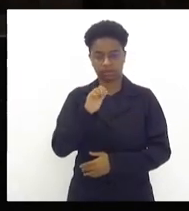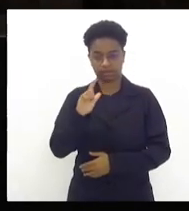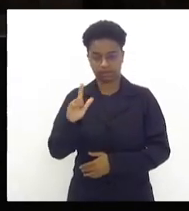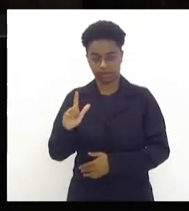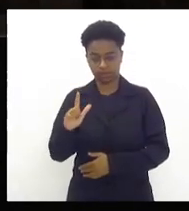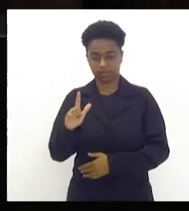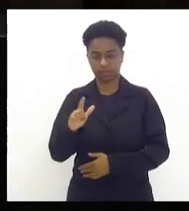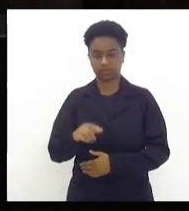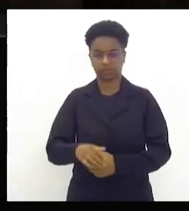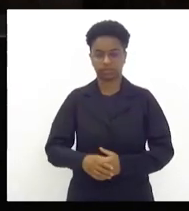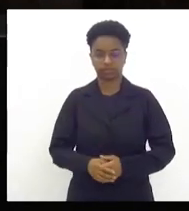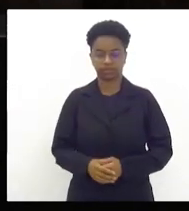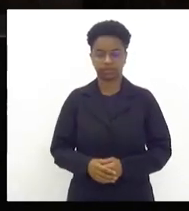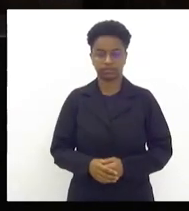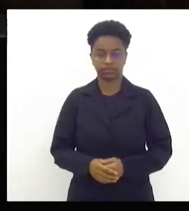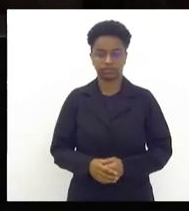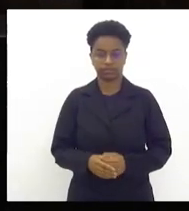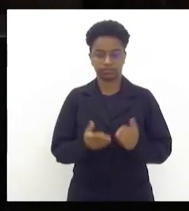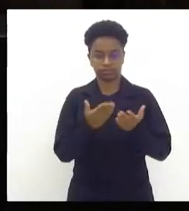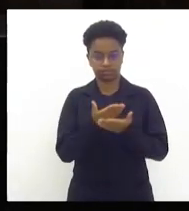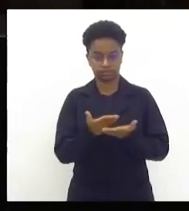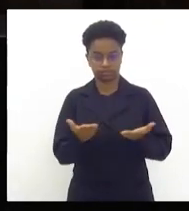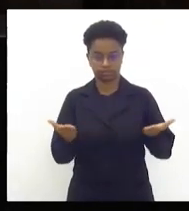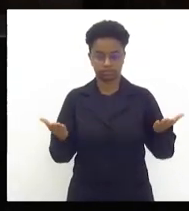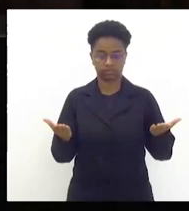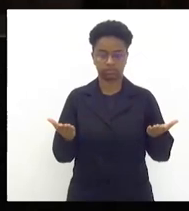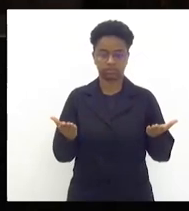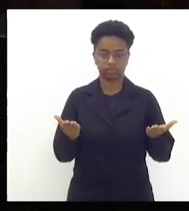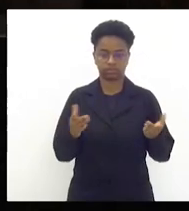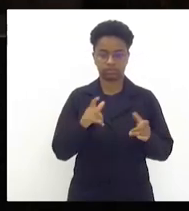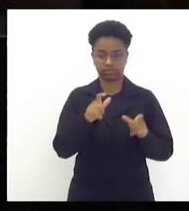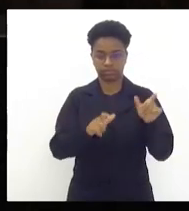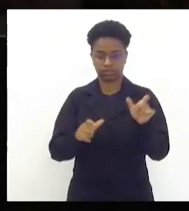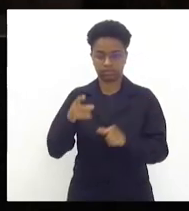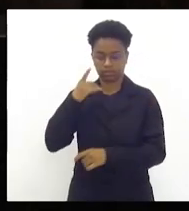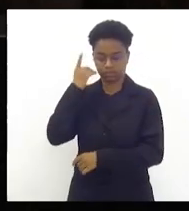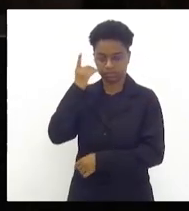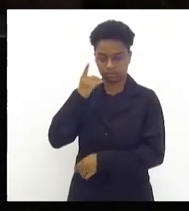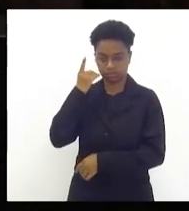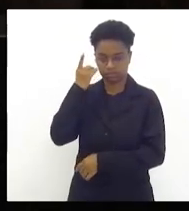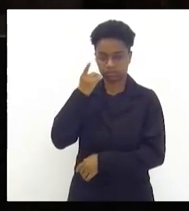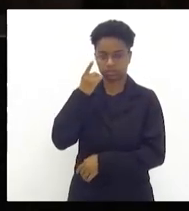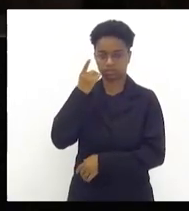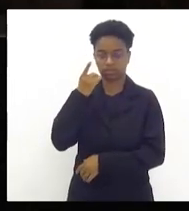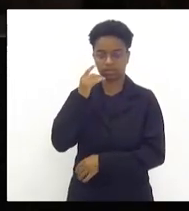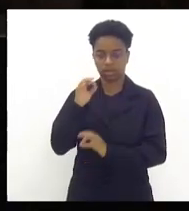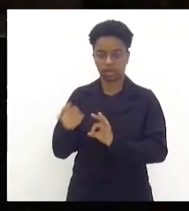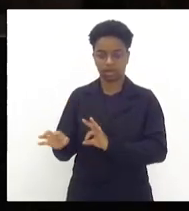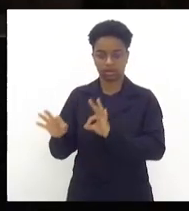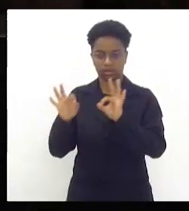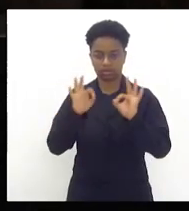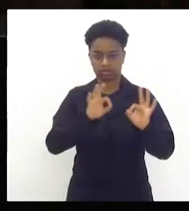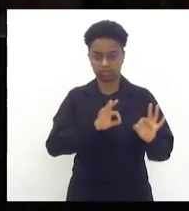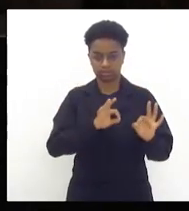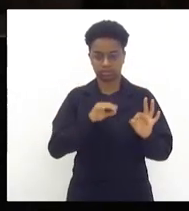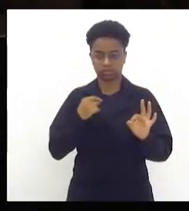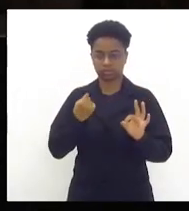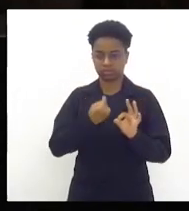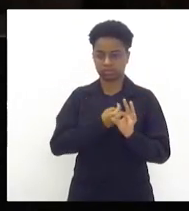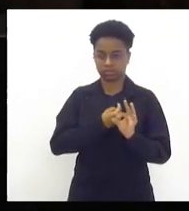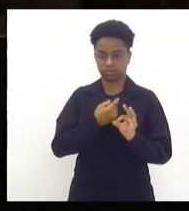Asa, senhoras e senhores deputados que nos assistem de